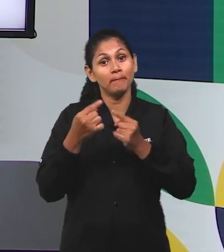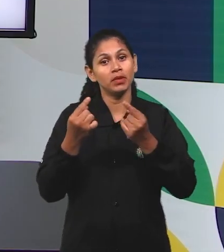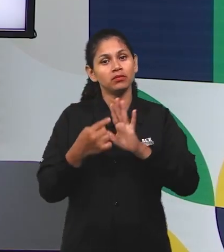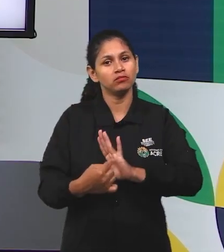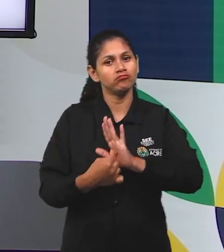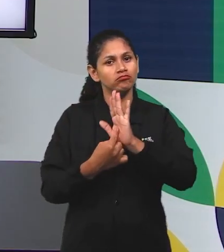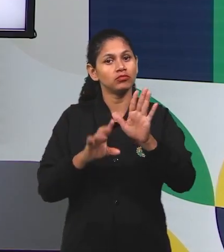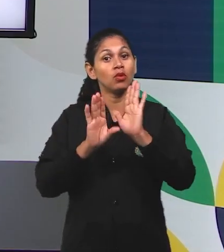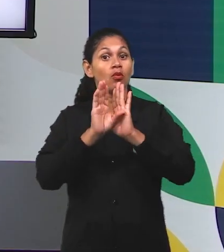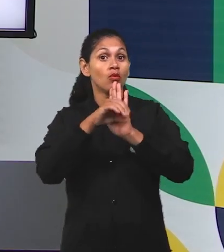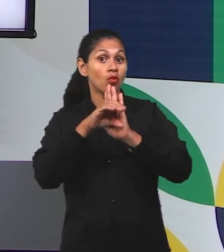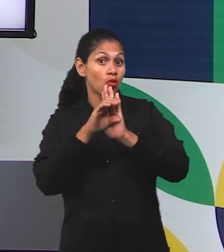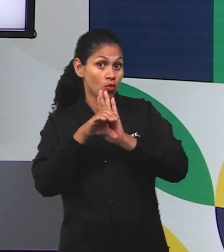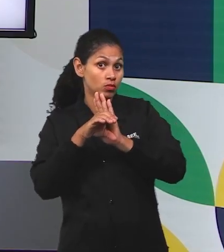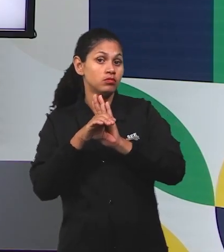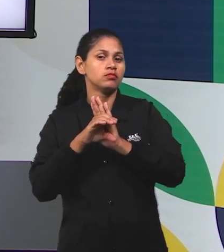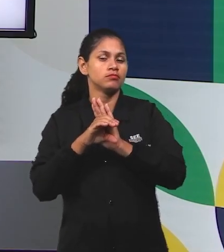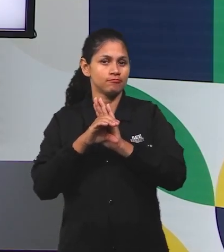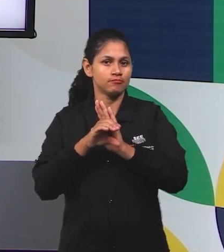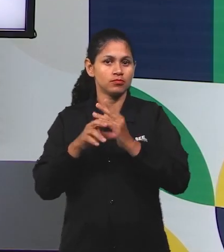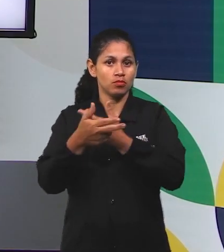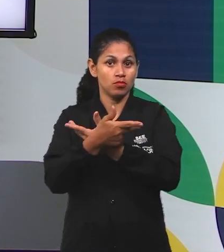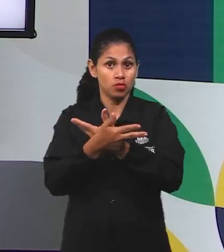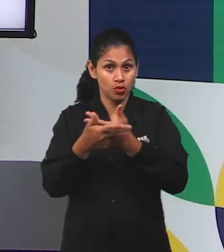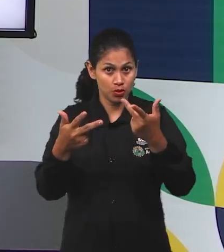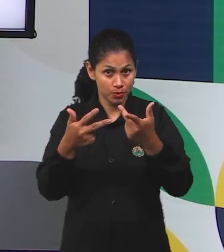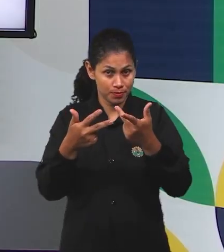grandeza. Acompanhe comigo aqui na tela.